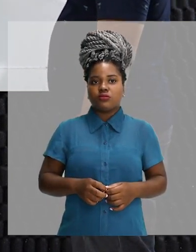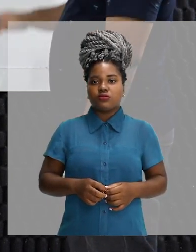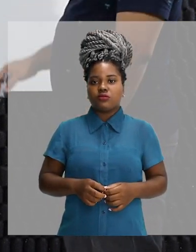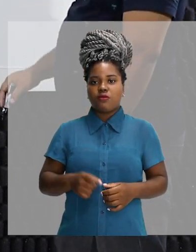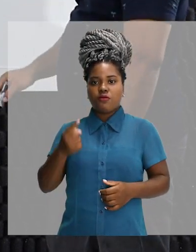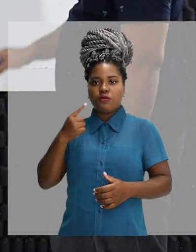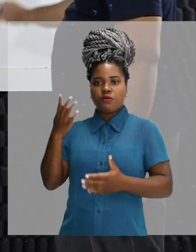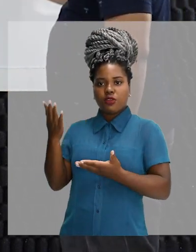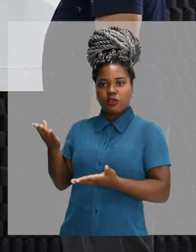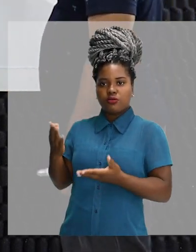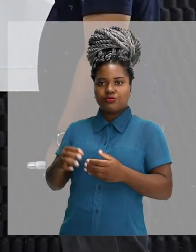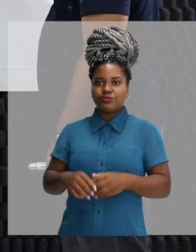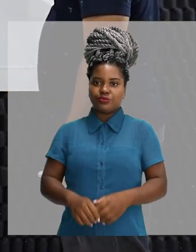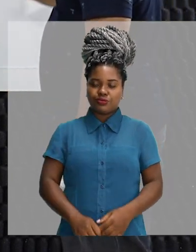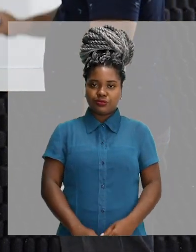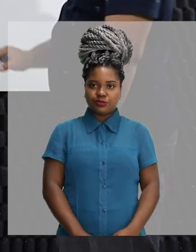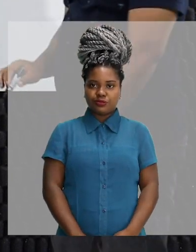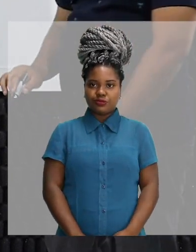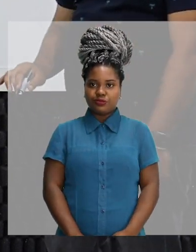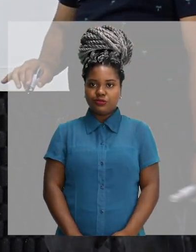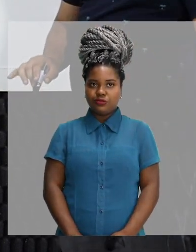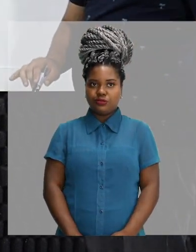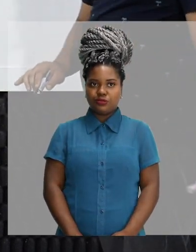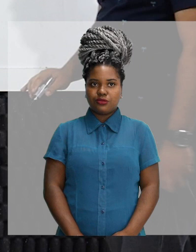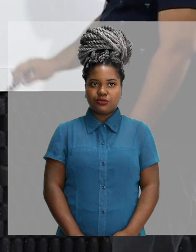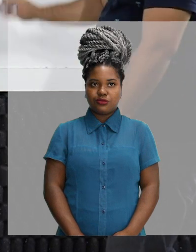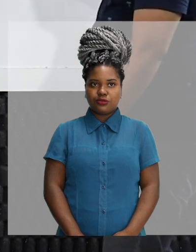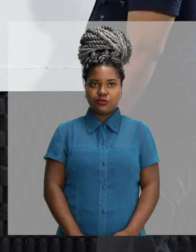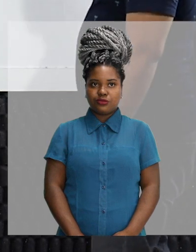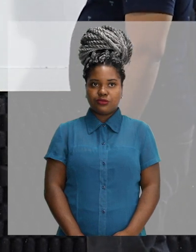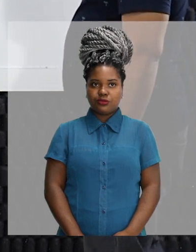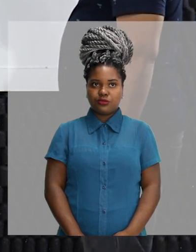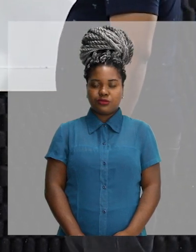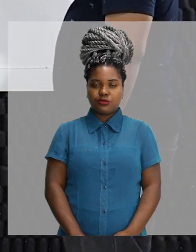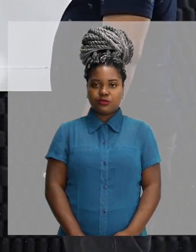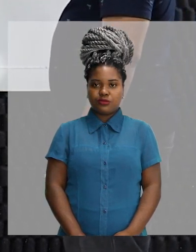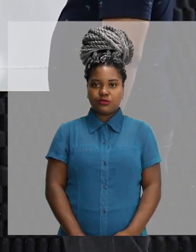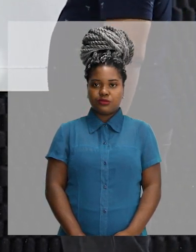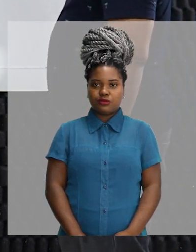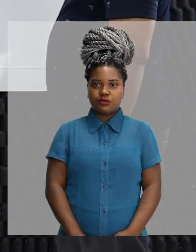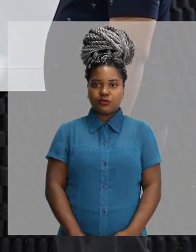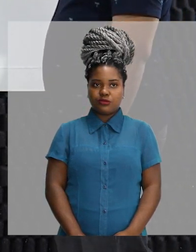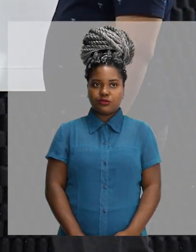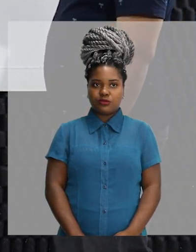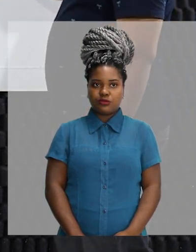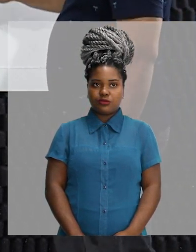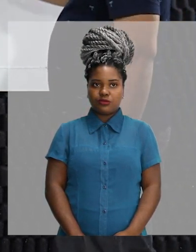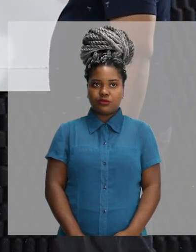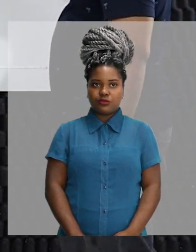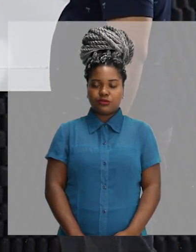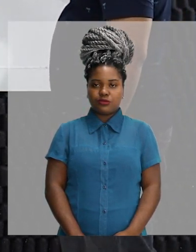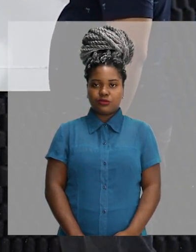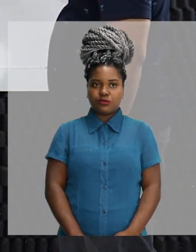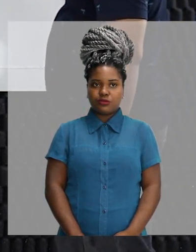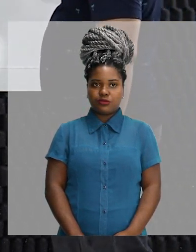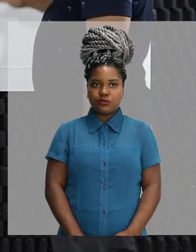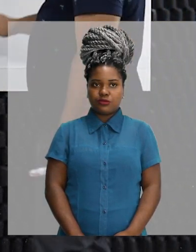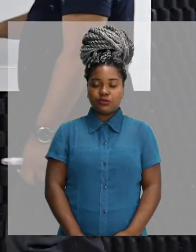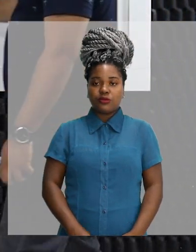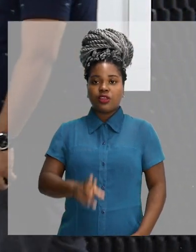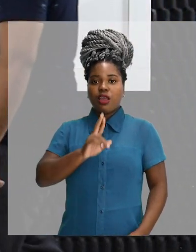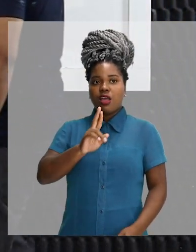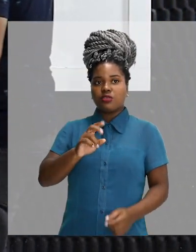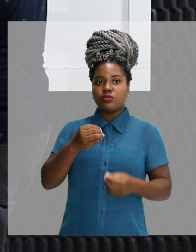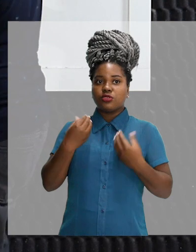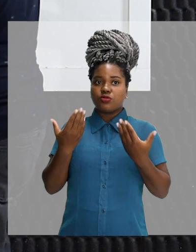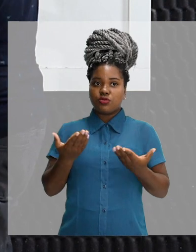5. 7 mais 5, 12. Não é? Vai 1. 3 mais 1, 4, com 1, 5. Então, a